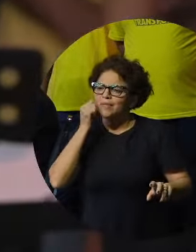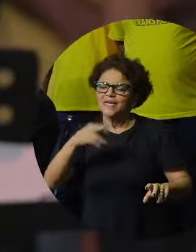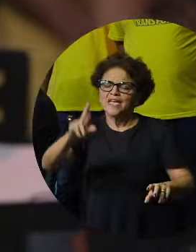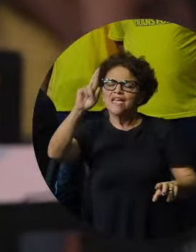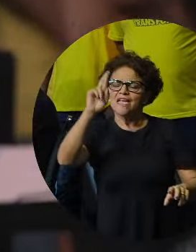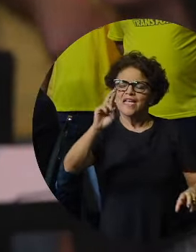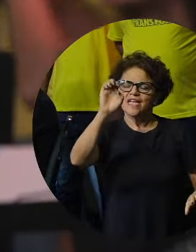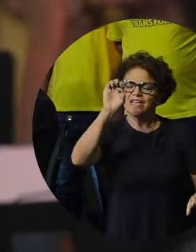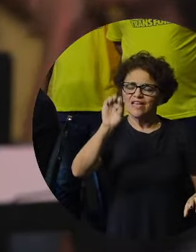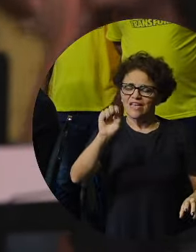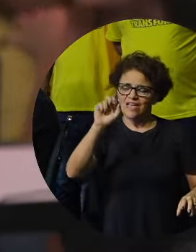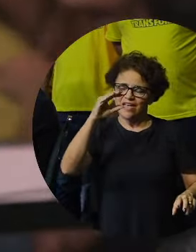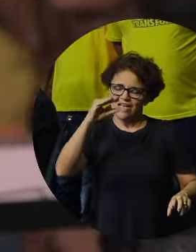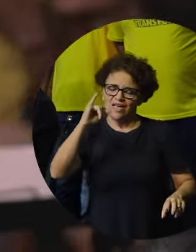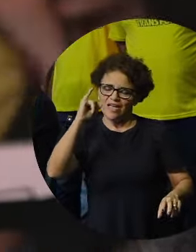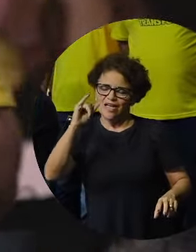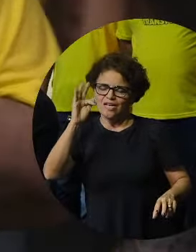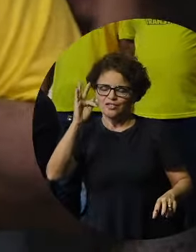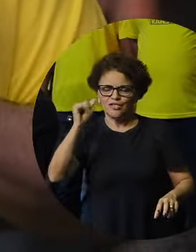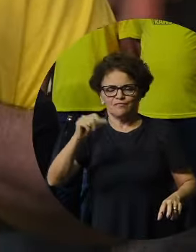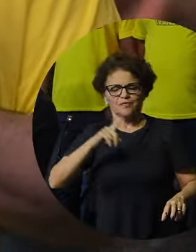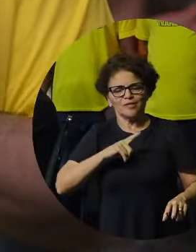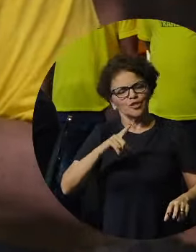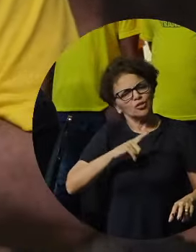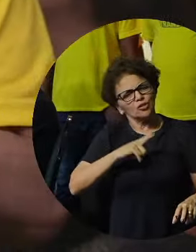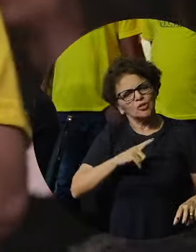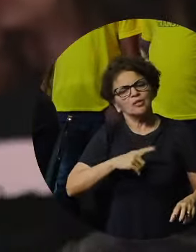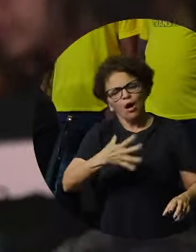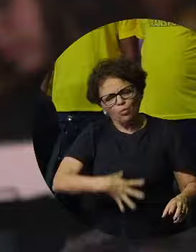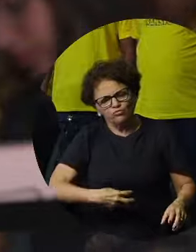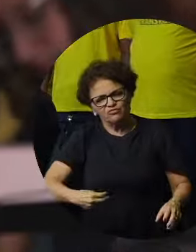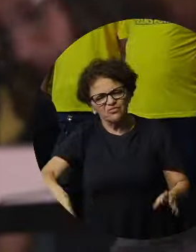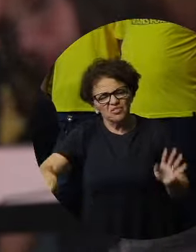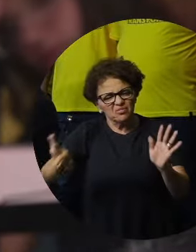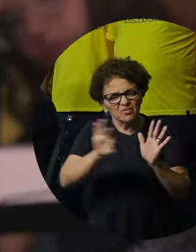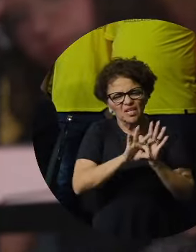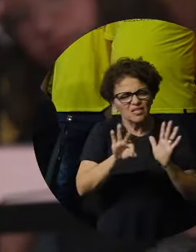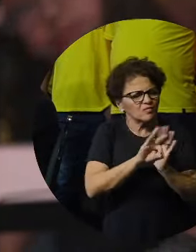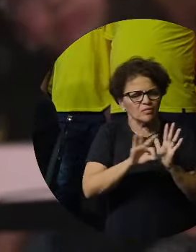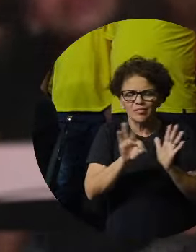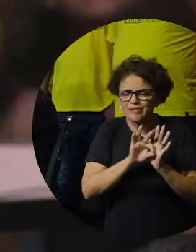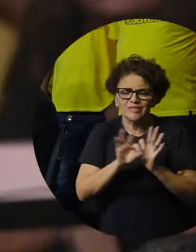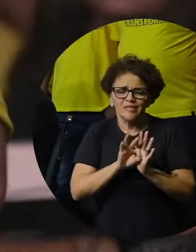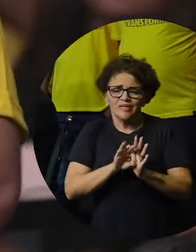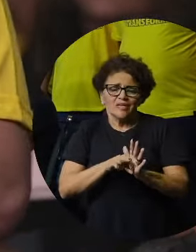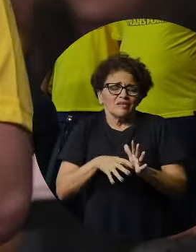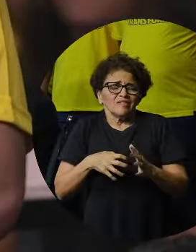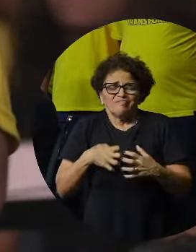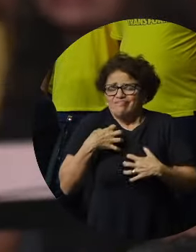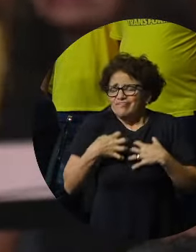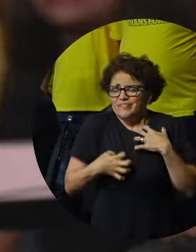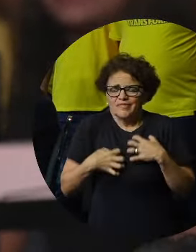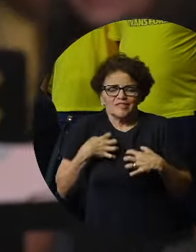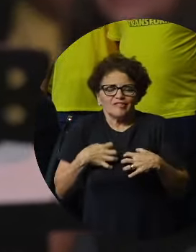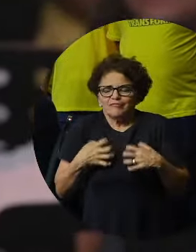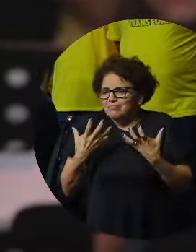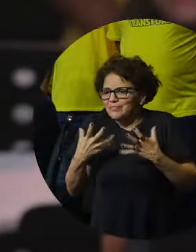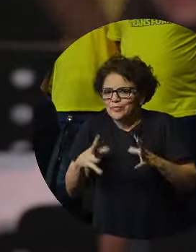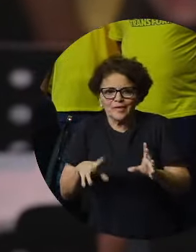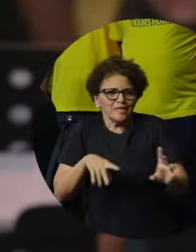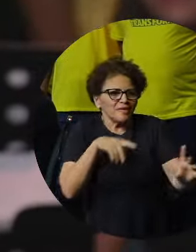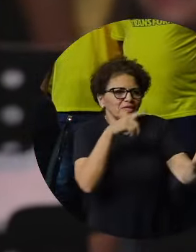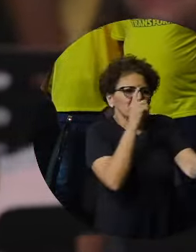agora. Uma mãe que tinha um filho nas drogas, que ela não aguentava mais, não queria nem encontrar o